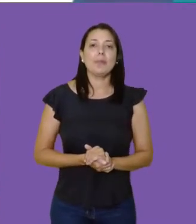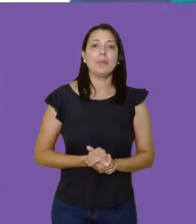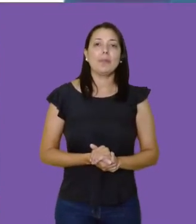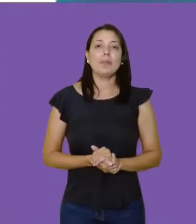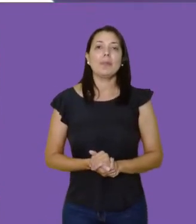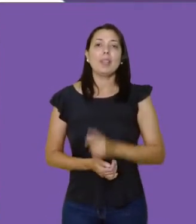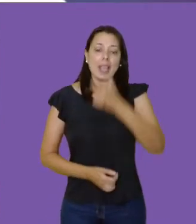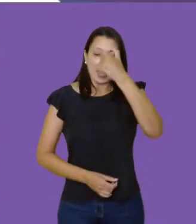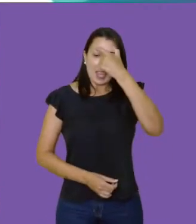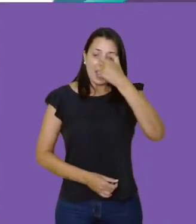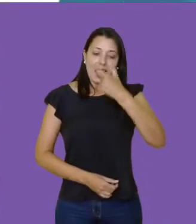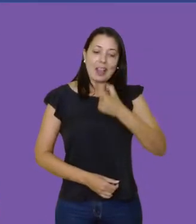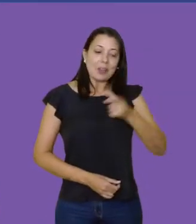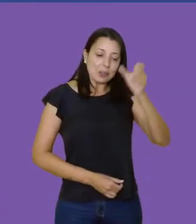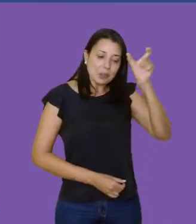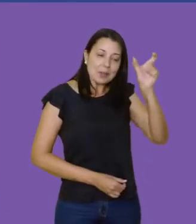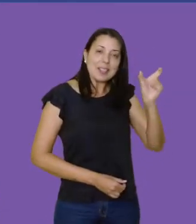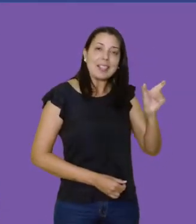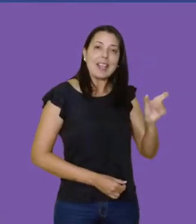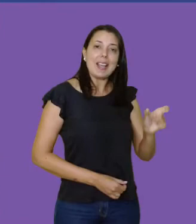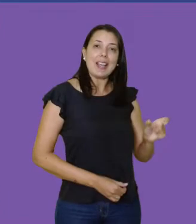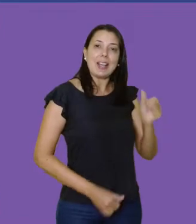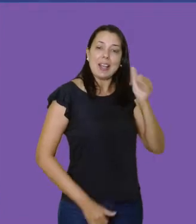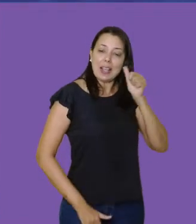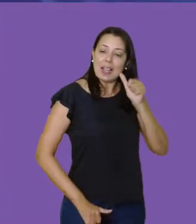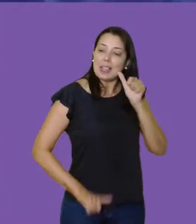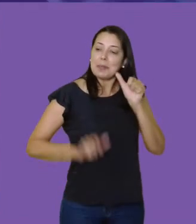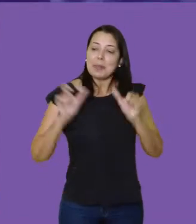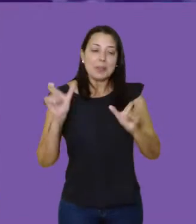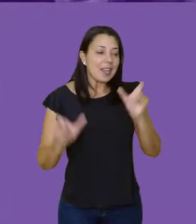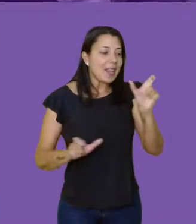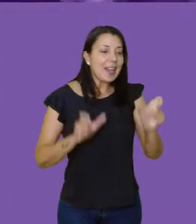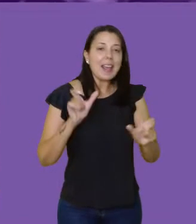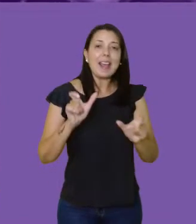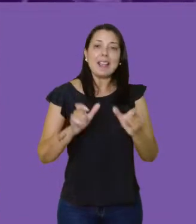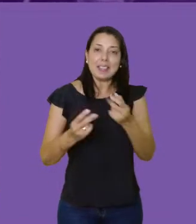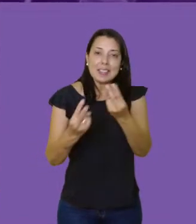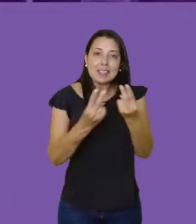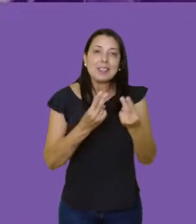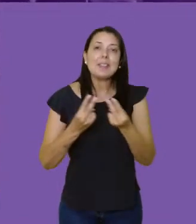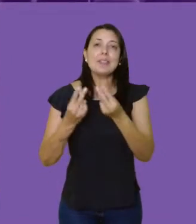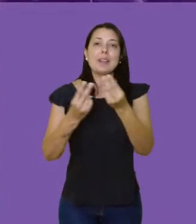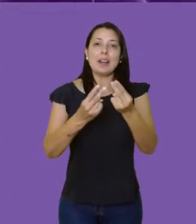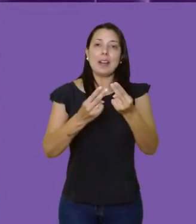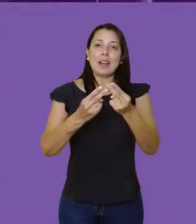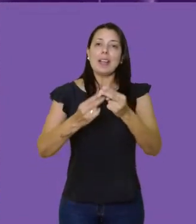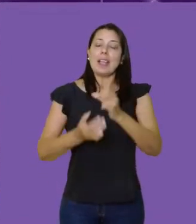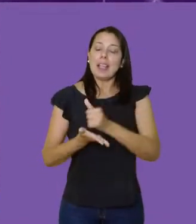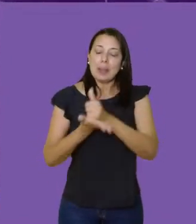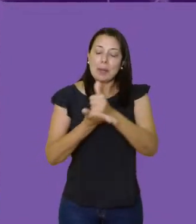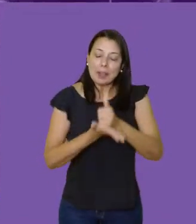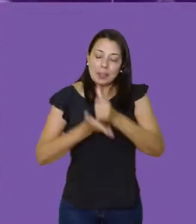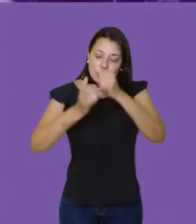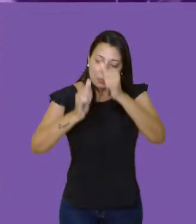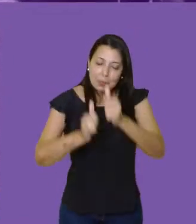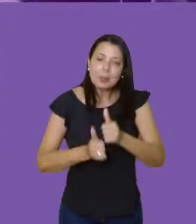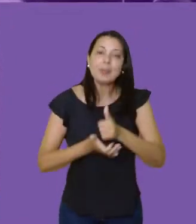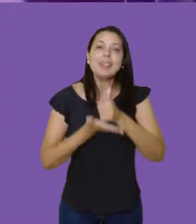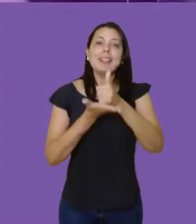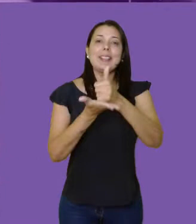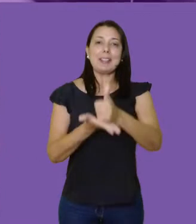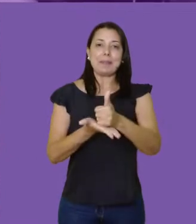Eu sou uma delas, são elas por elas, ocupando os espaços